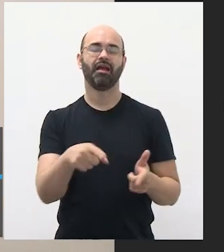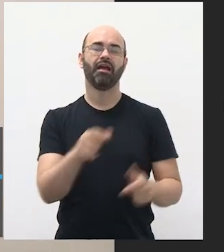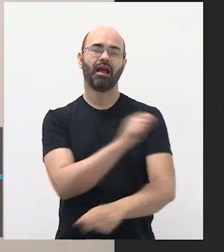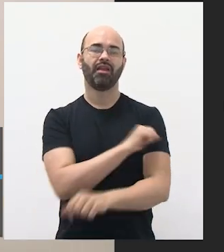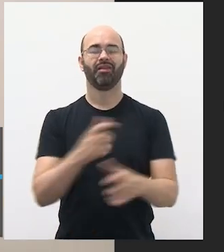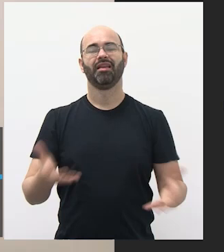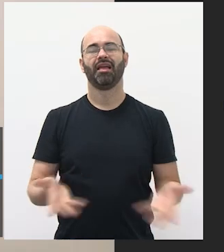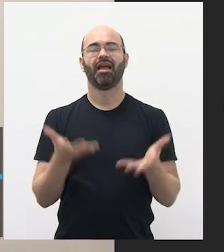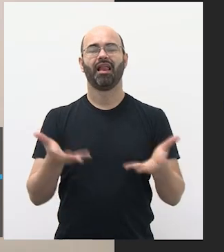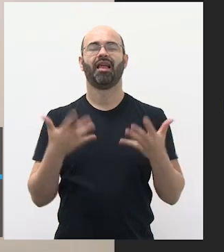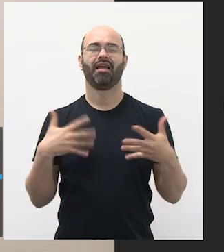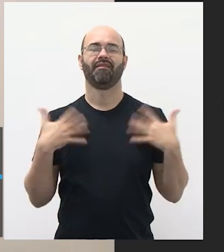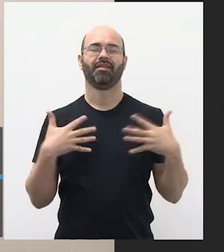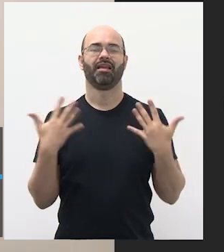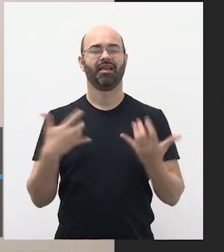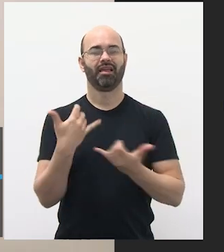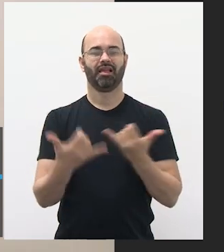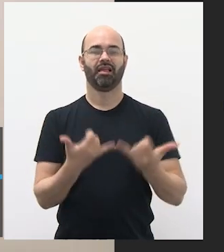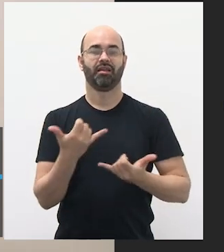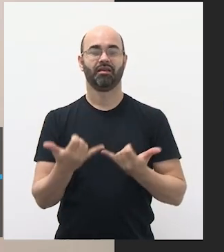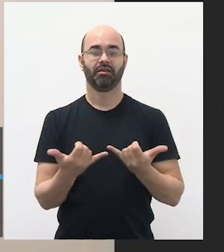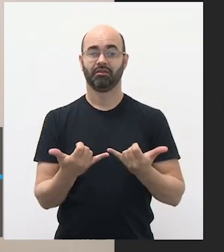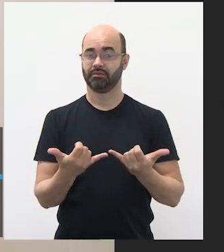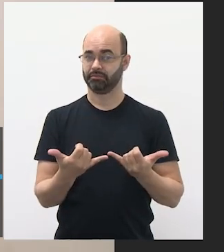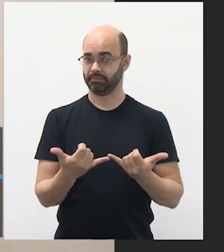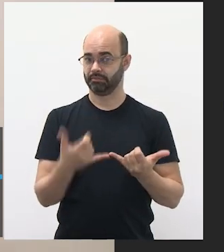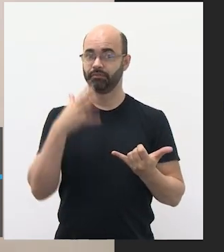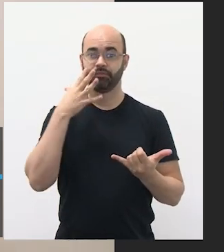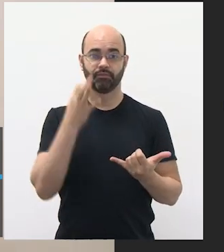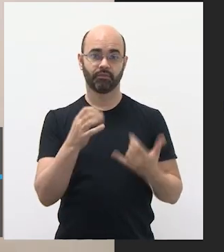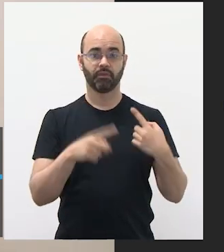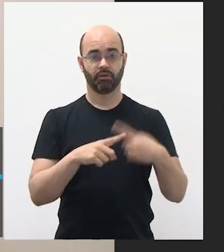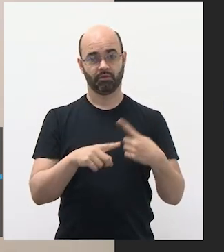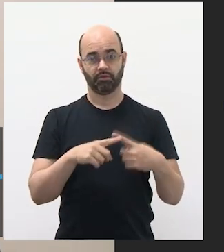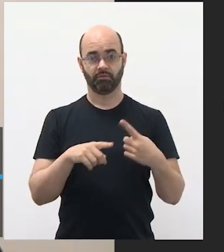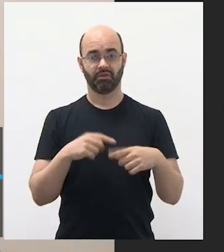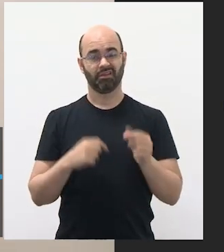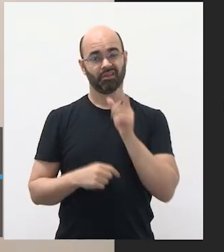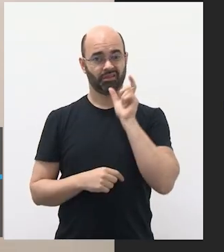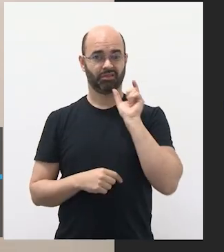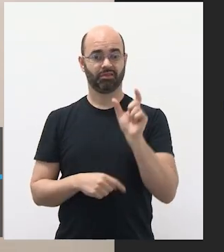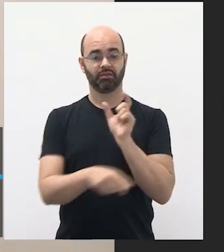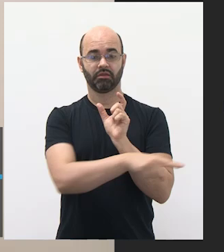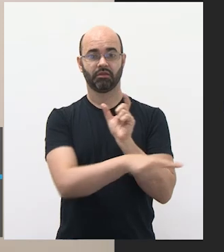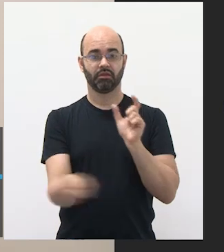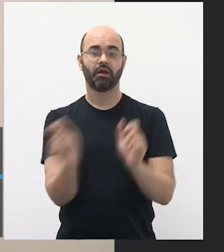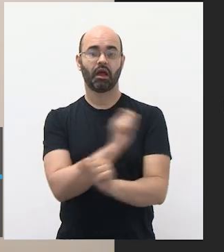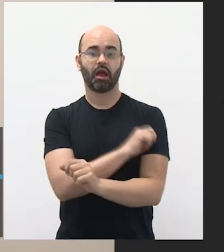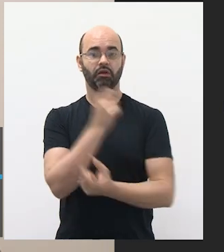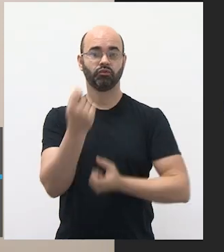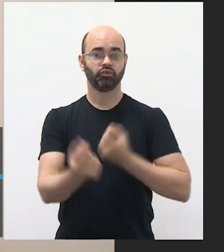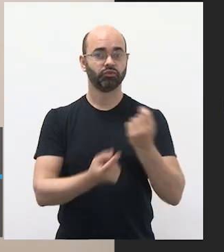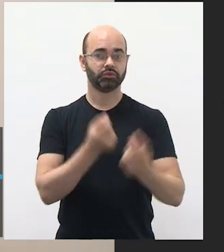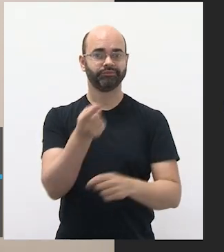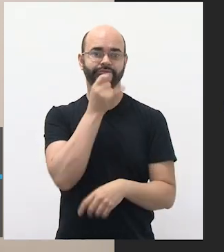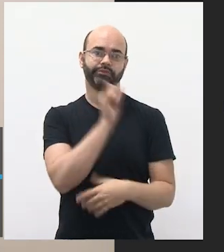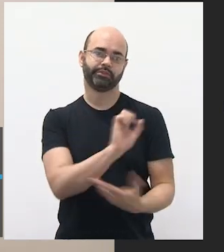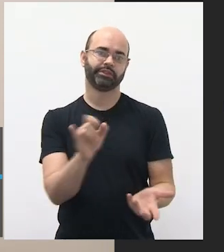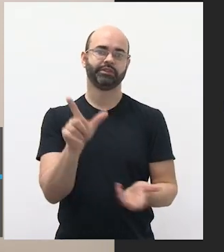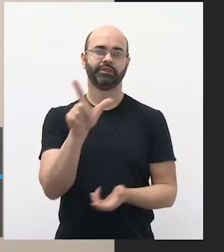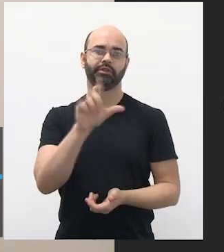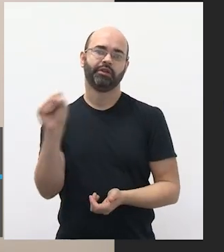muito atento com isso, porque isso, muitas vezes, é o suficiente para deixar nossos estudantes que possuem